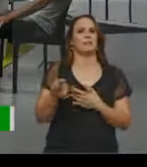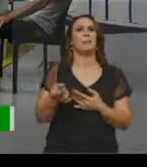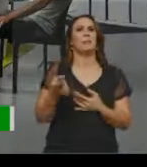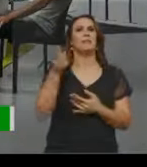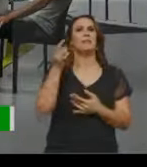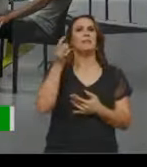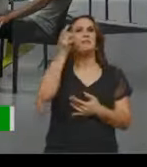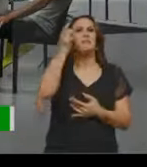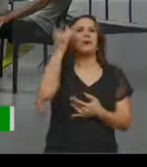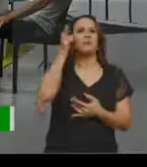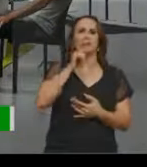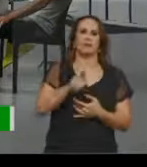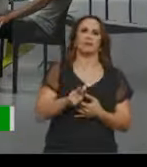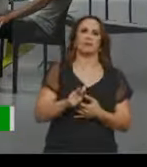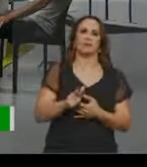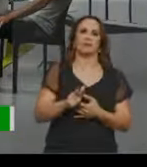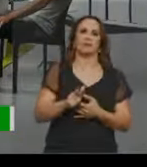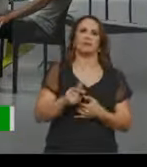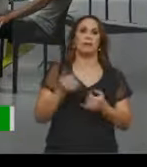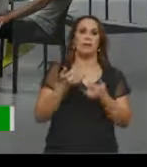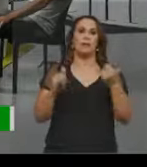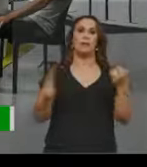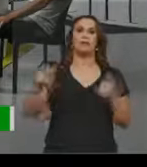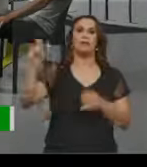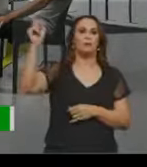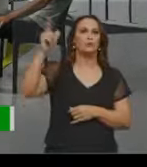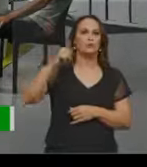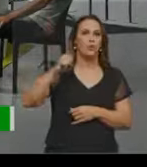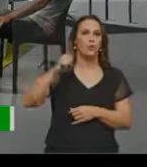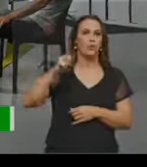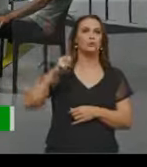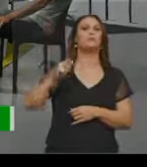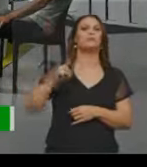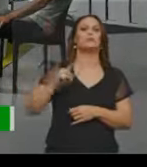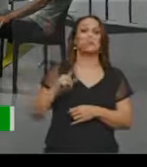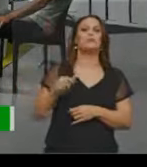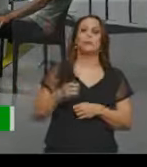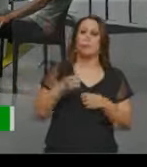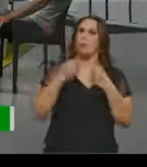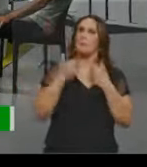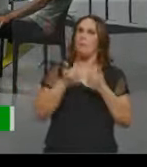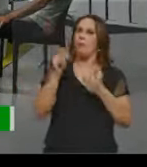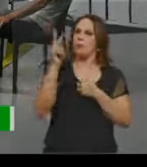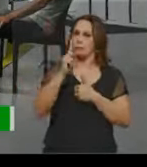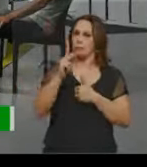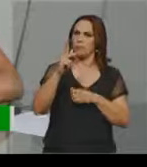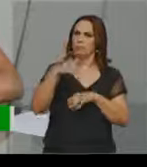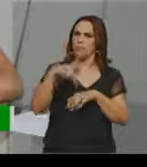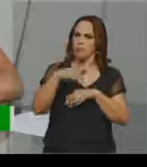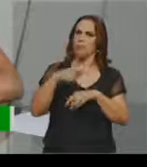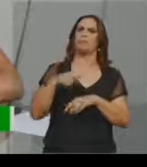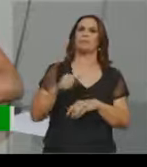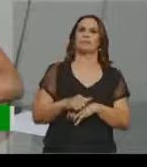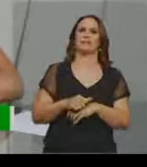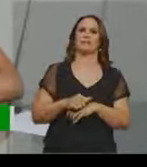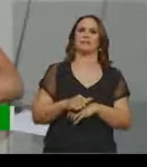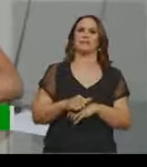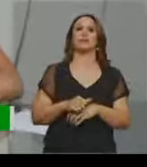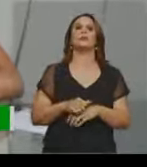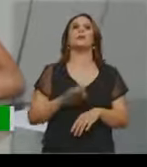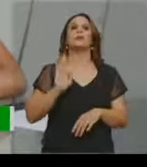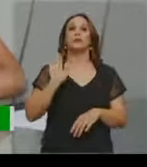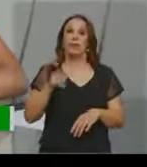solar seria bastante interessante para o nosso país. Tem até alguns projetos de iluminação pública, né? Sim. De substituir os sensores